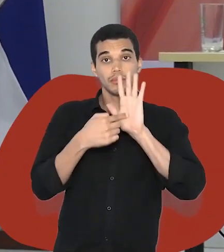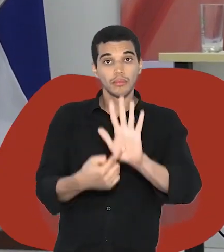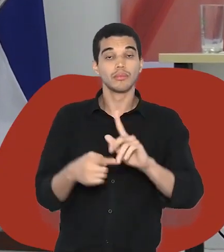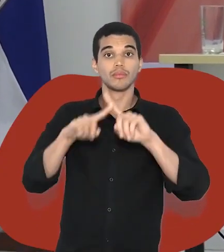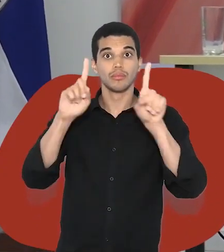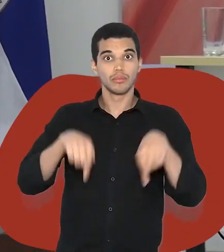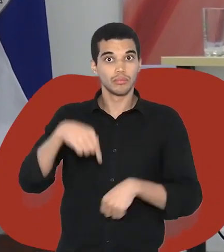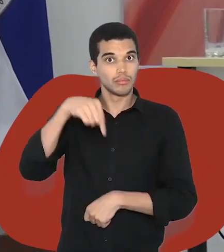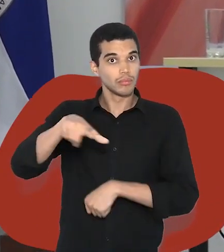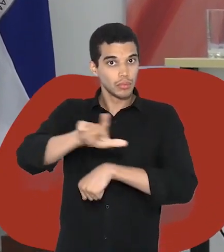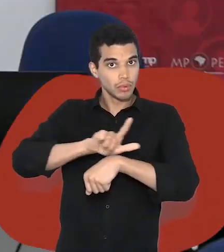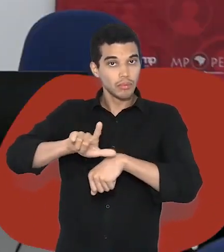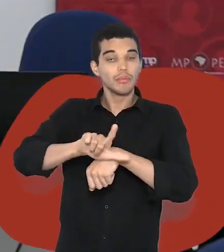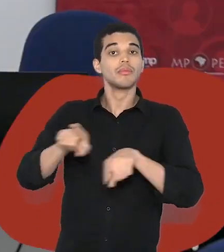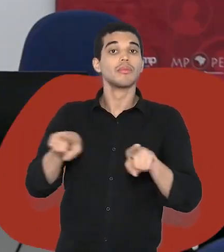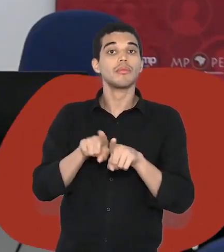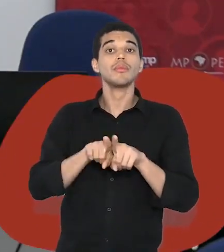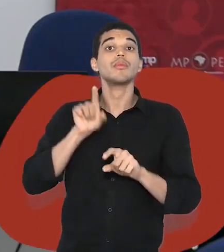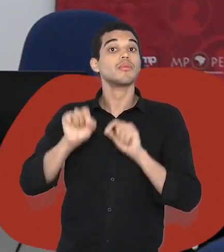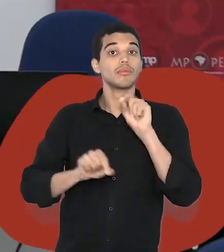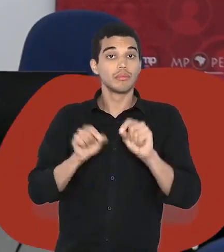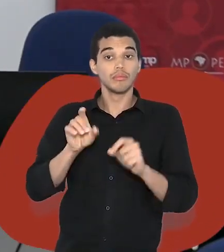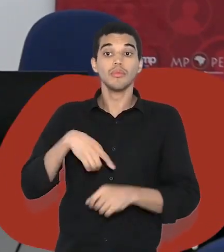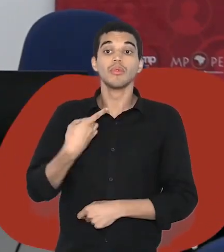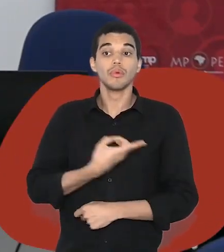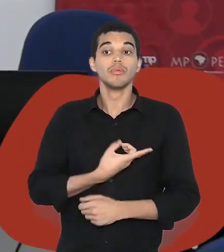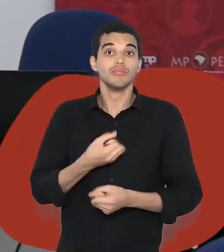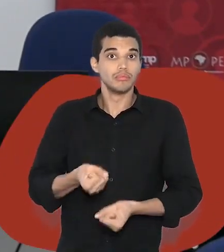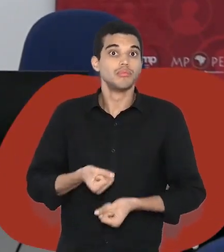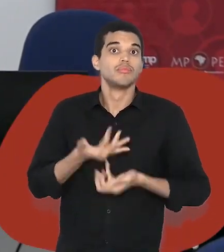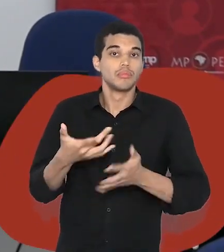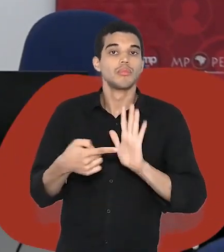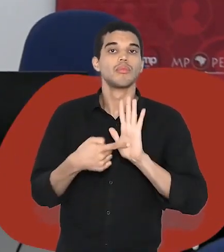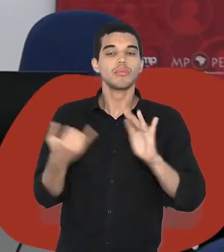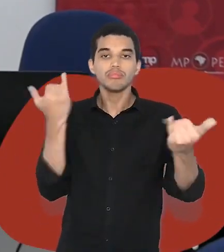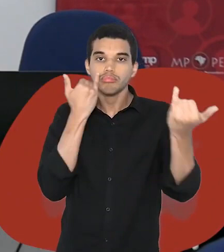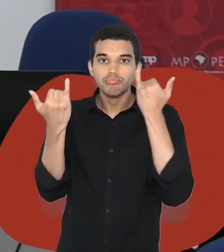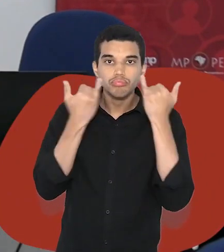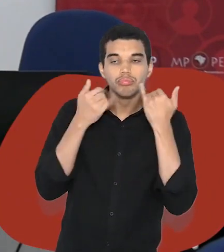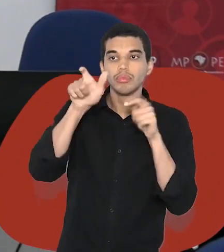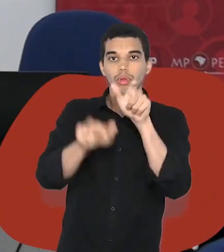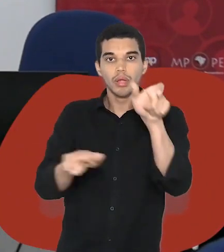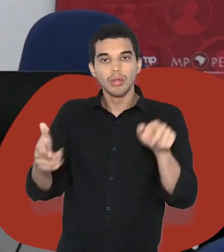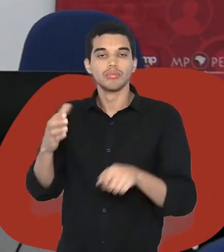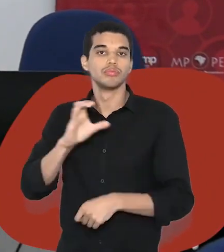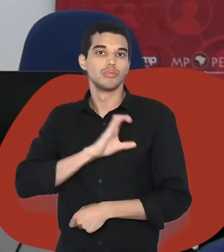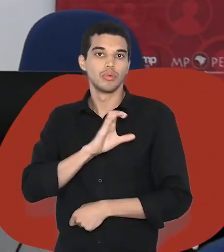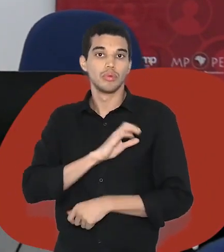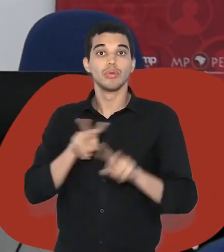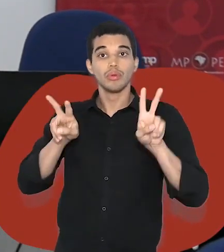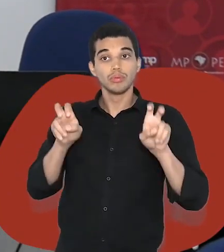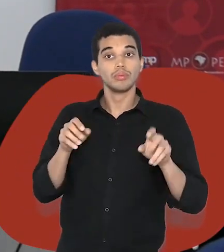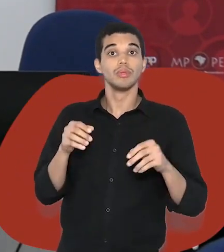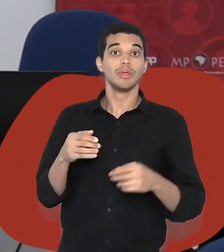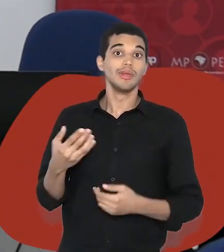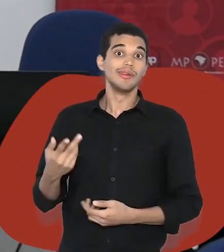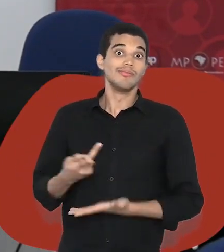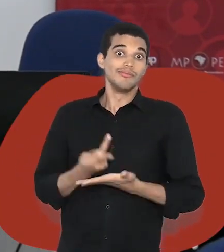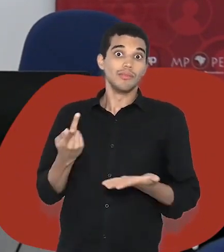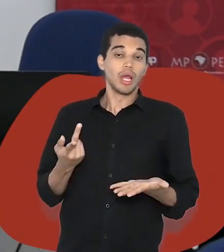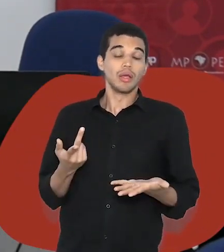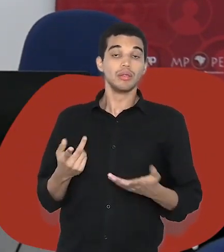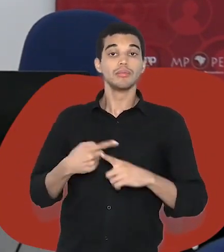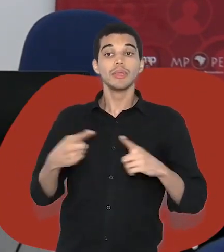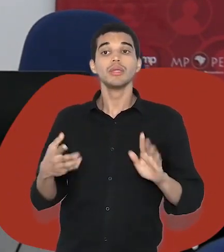aqui para a região de Limoeiro, também, além de expor, né, além de informar os colegas a respeito dessa realidade, mas